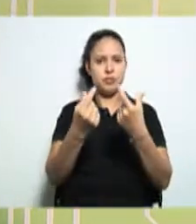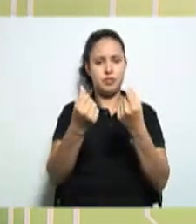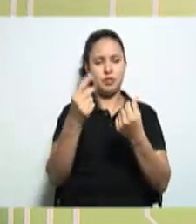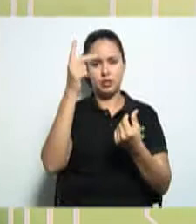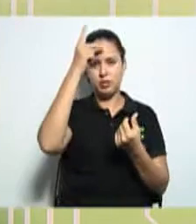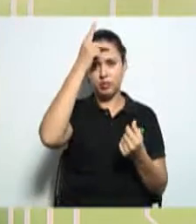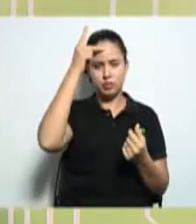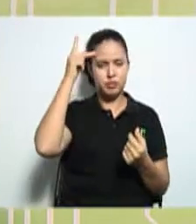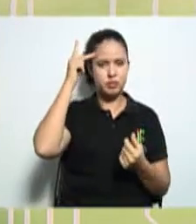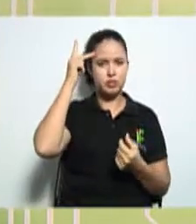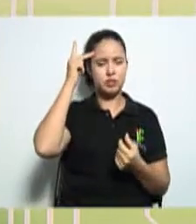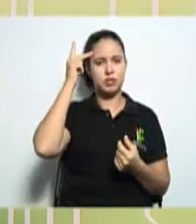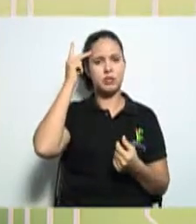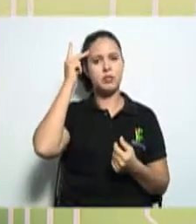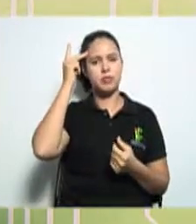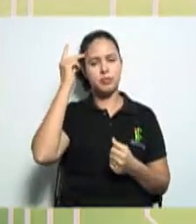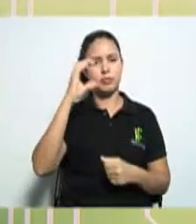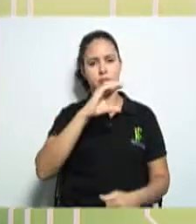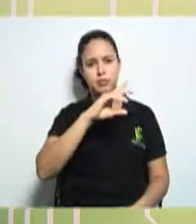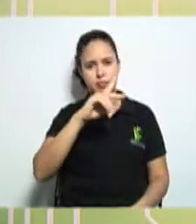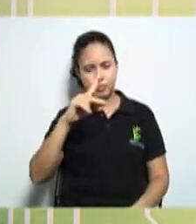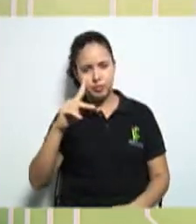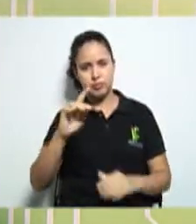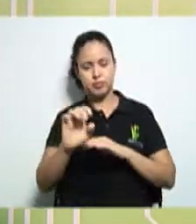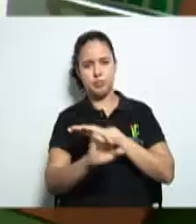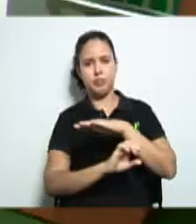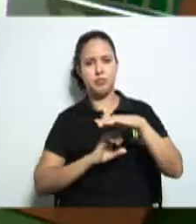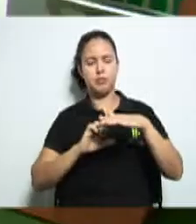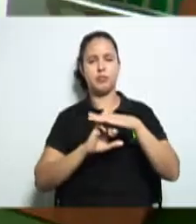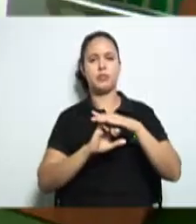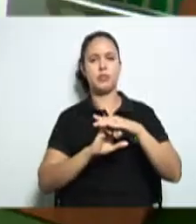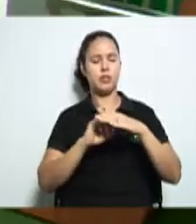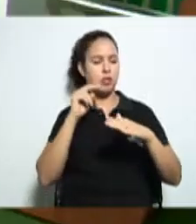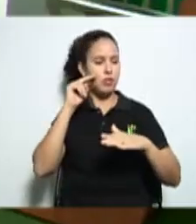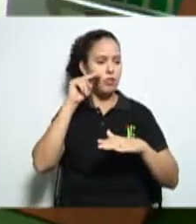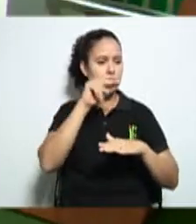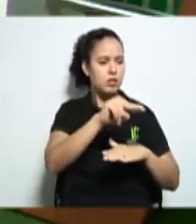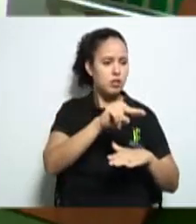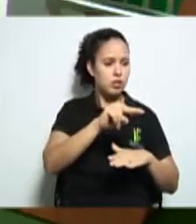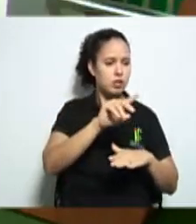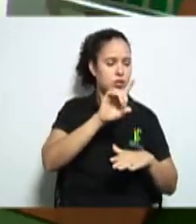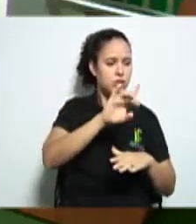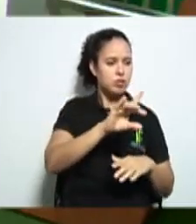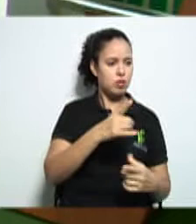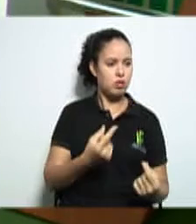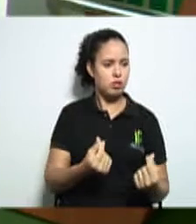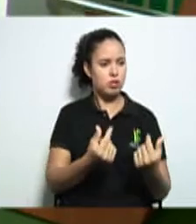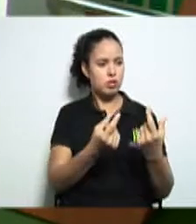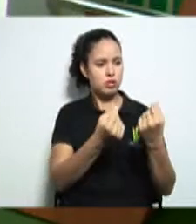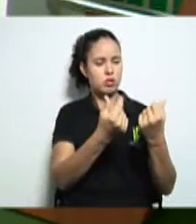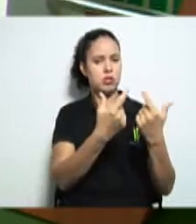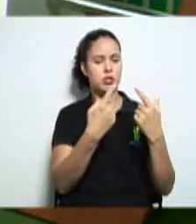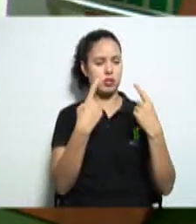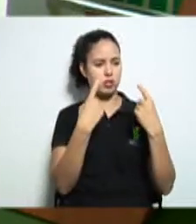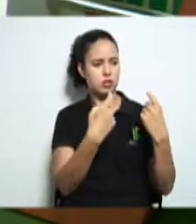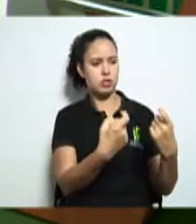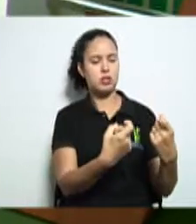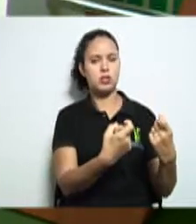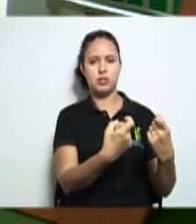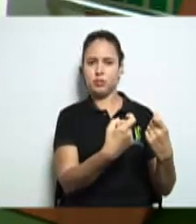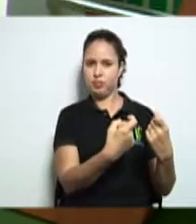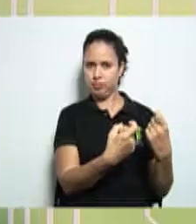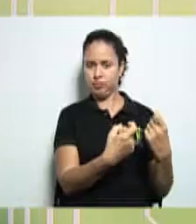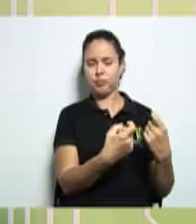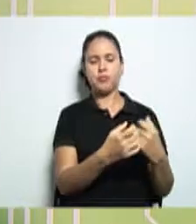pessoas da organização olhavam para a empresa só para recompensa. Ele olhava para as pessoas, e eu até usei a questão,